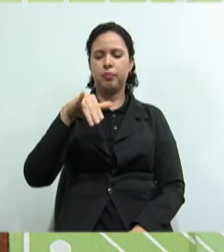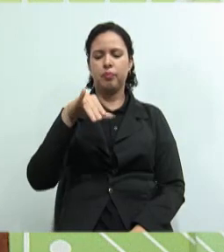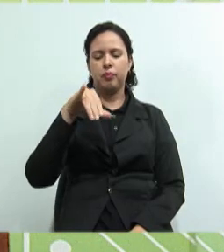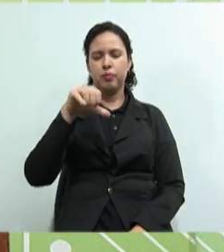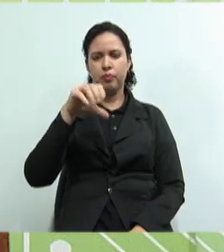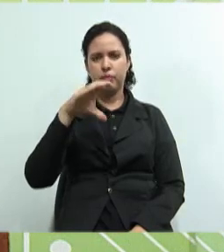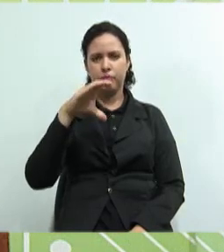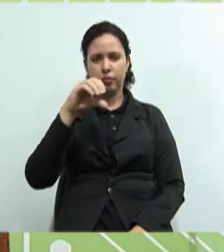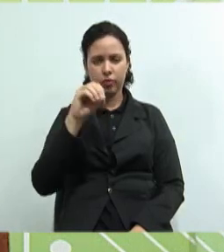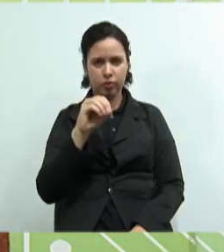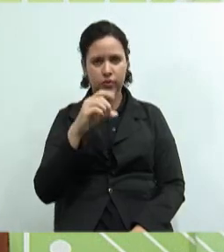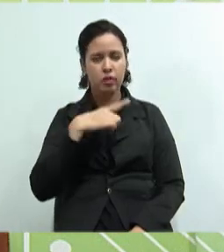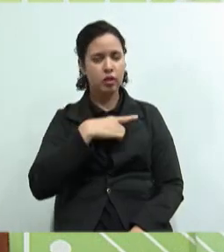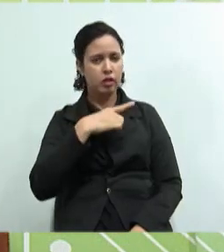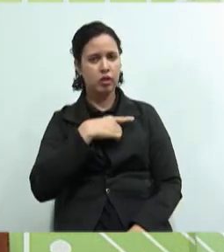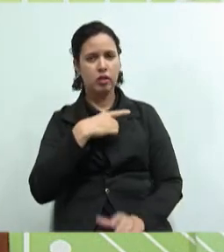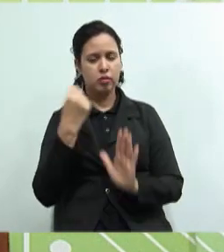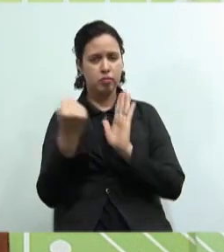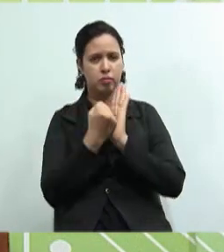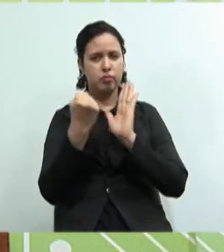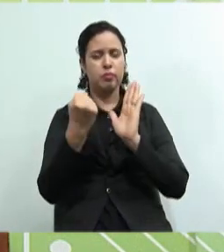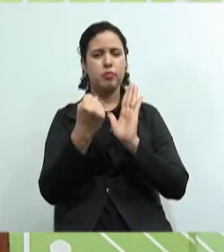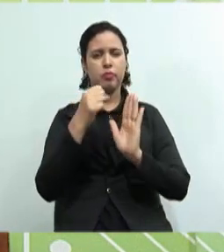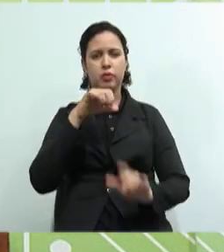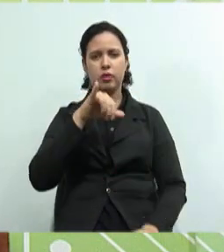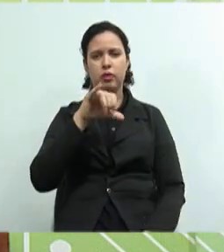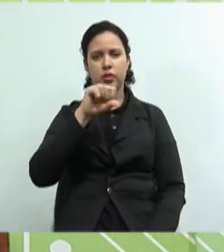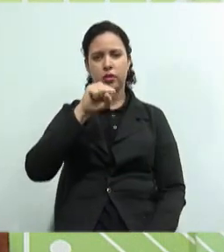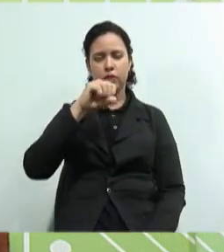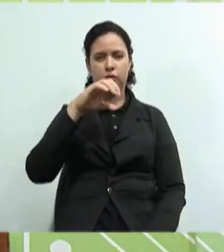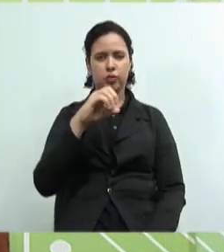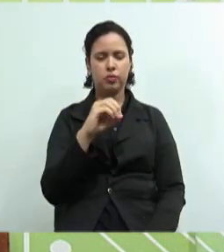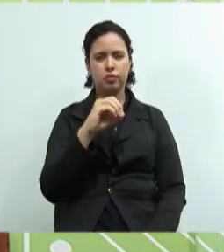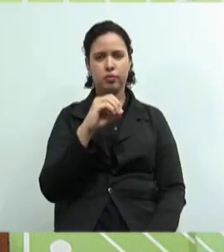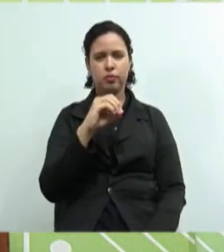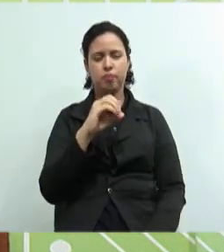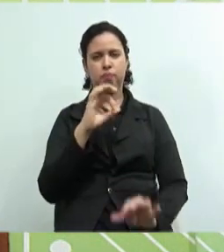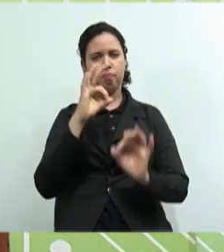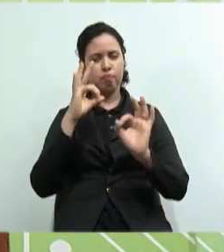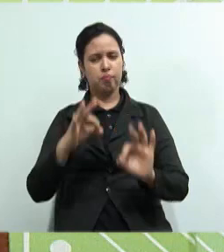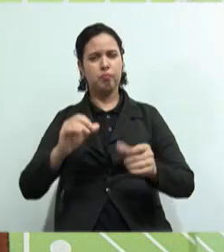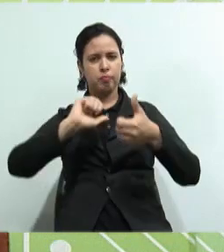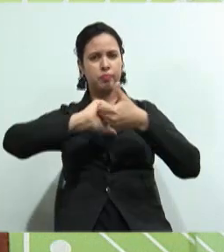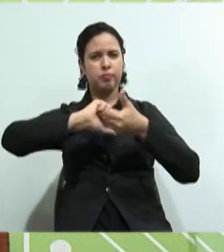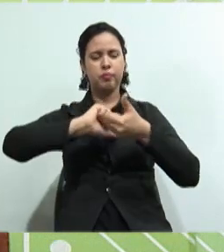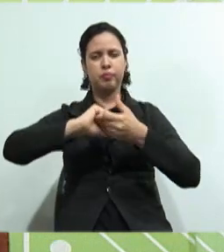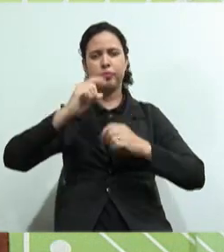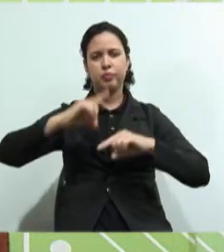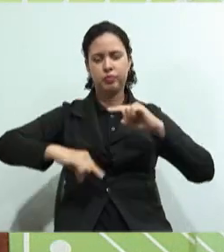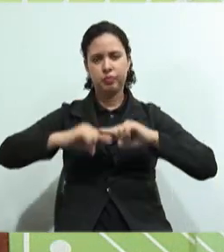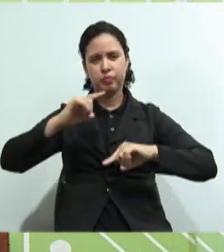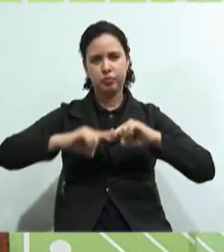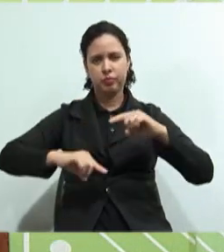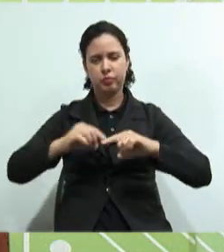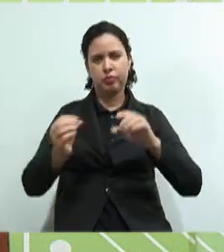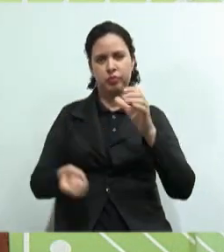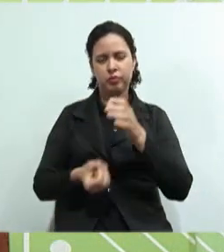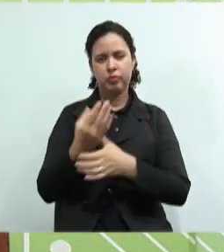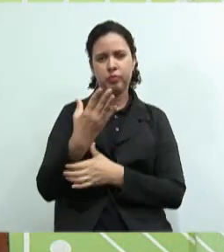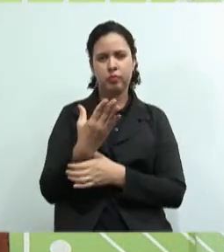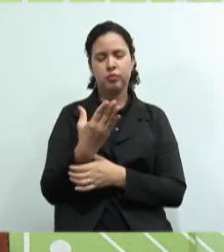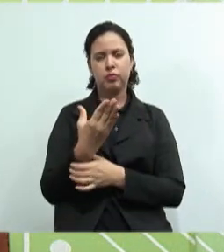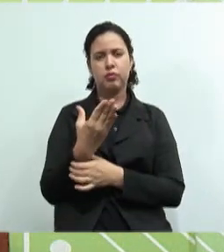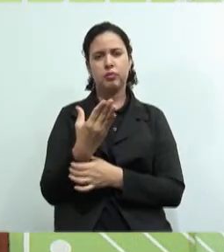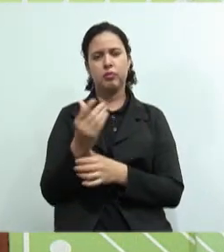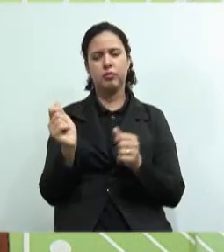vão ser selos que vão garantir uma certa qualidade na produção, com produção socialmente justa. E isso aí são certos